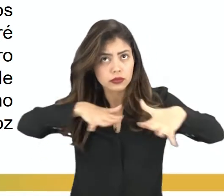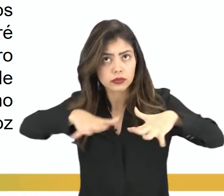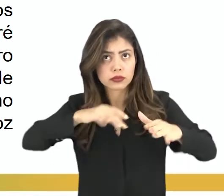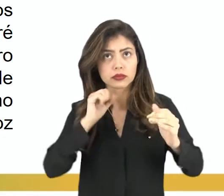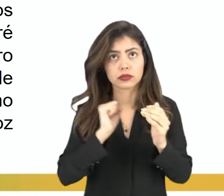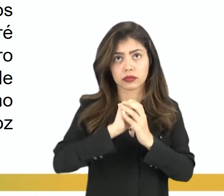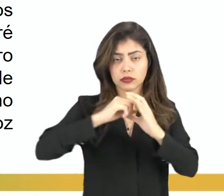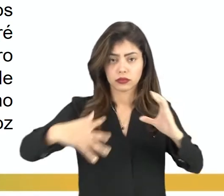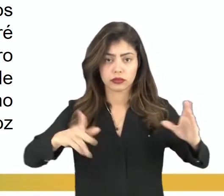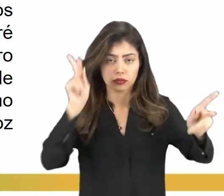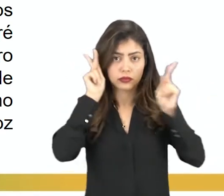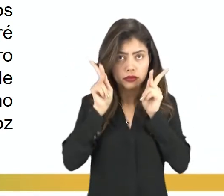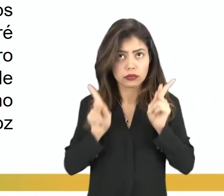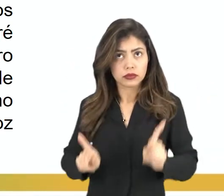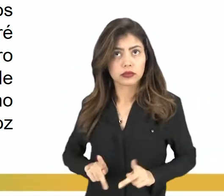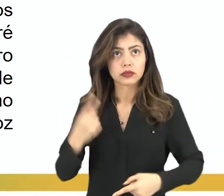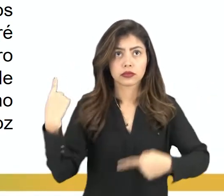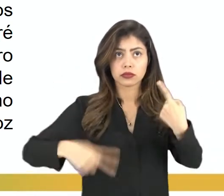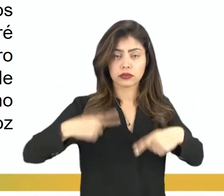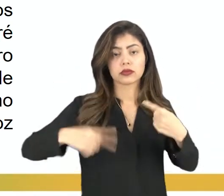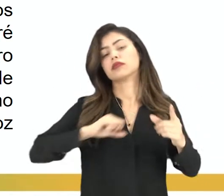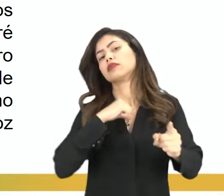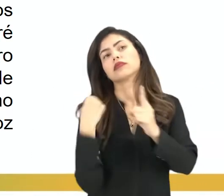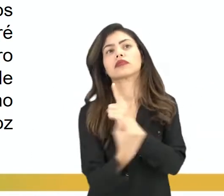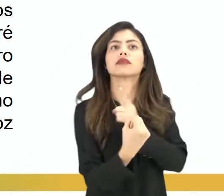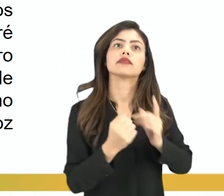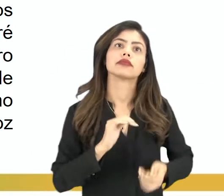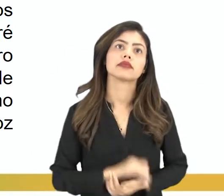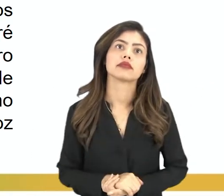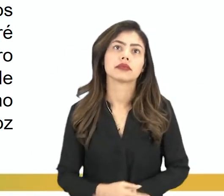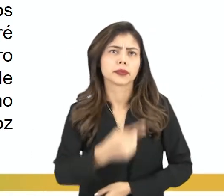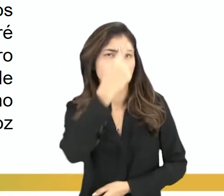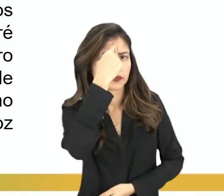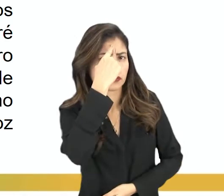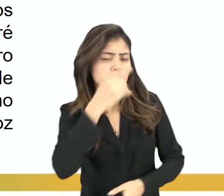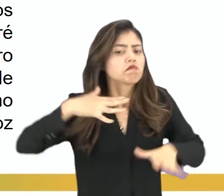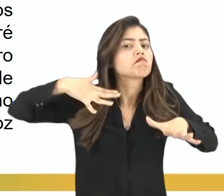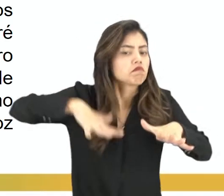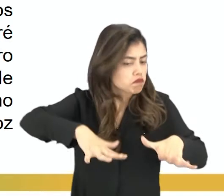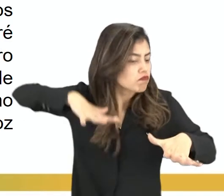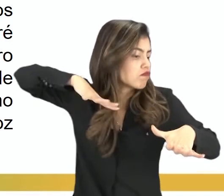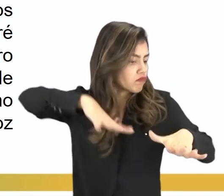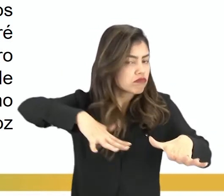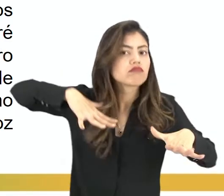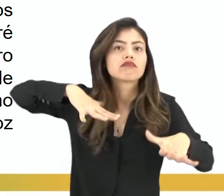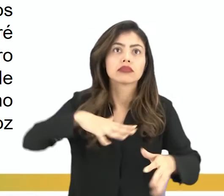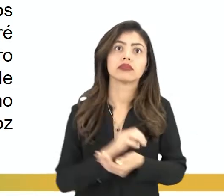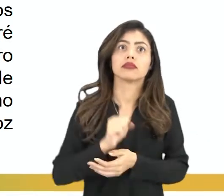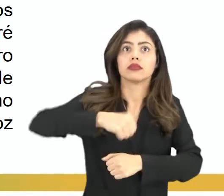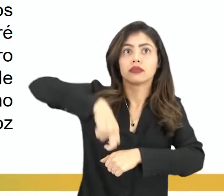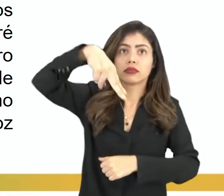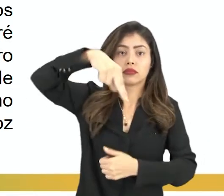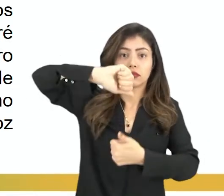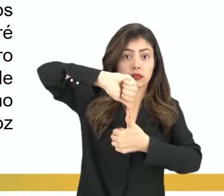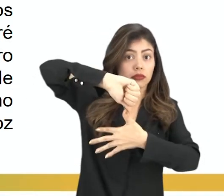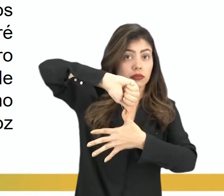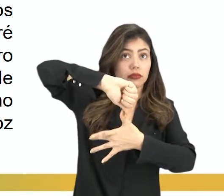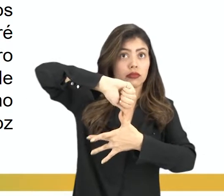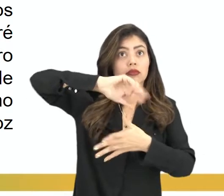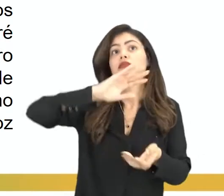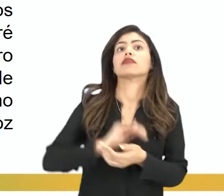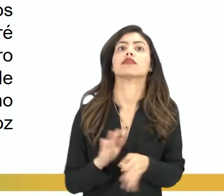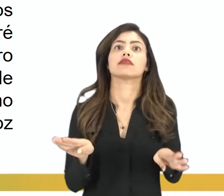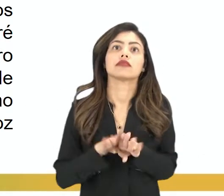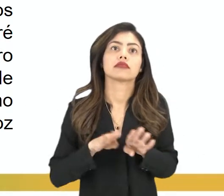de expressões ligadas aos movimentos de caráter político e social. Pense no rap norte-americano,